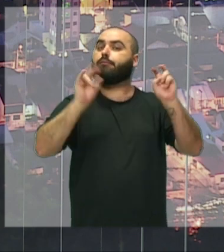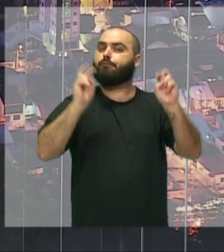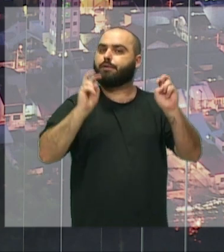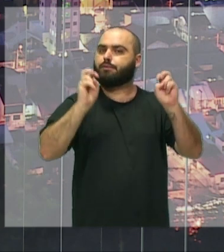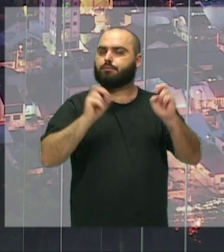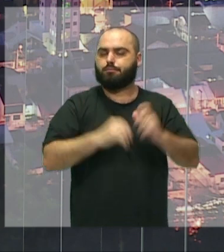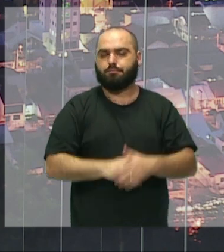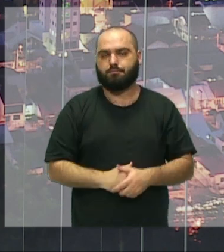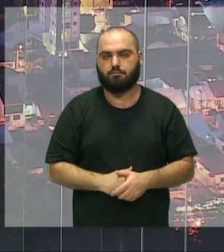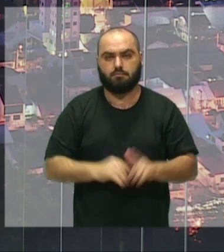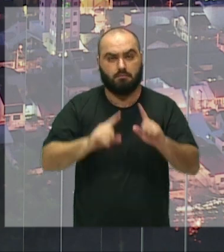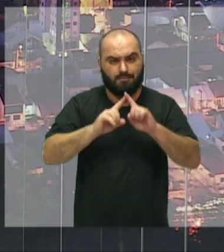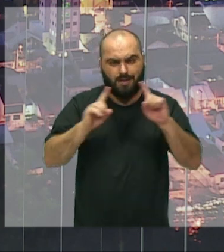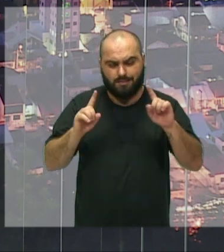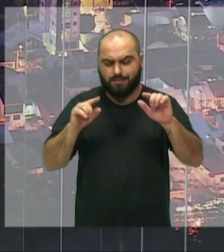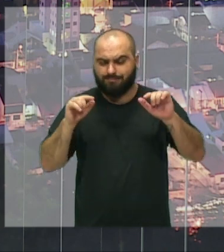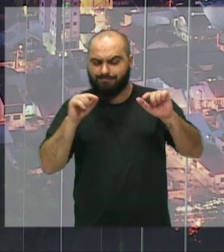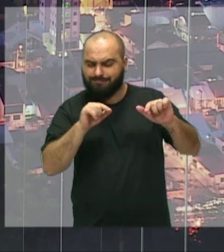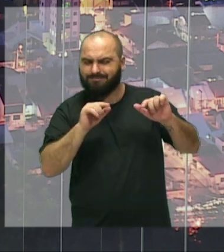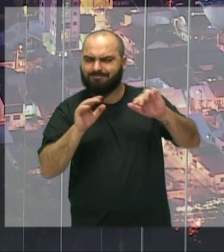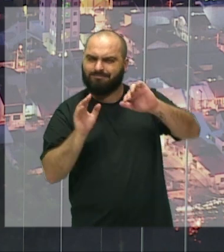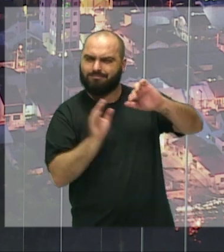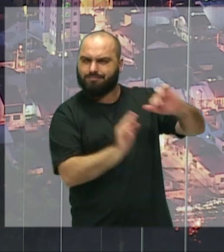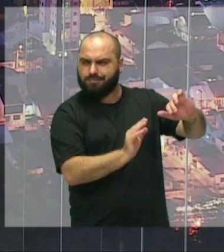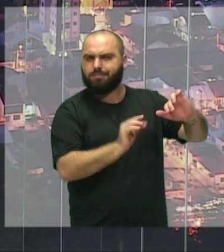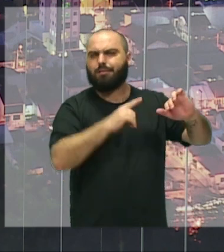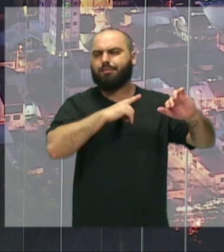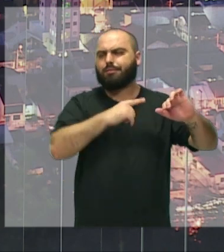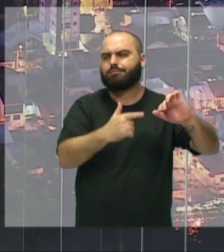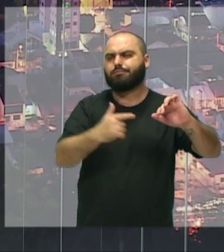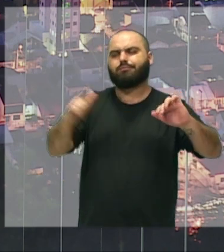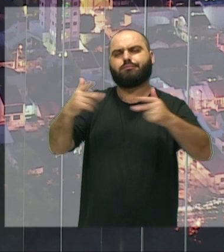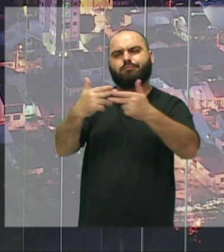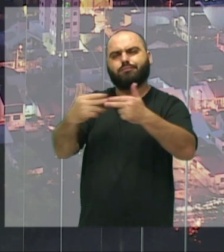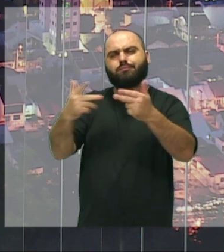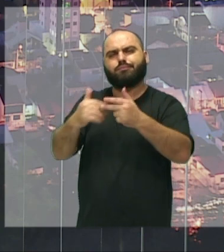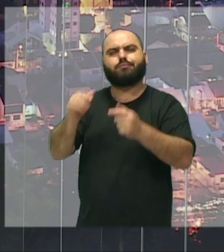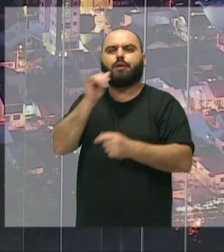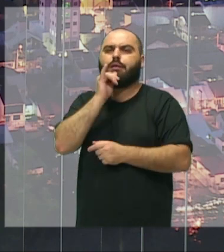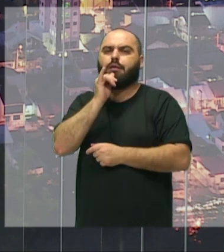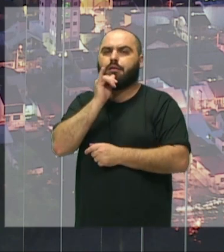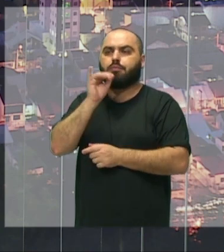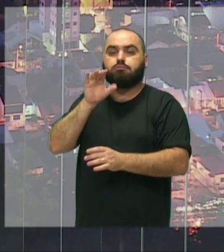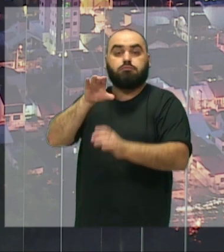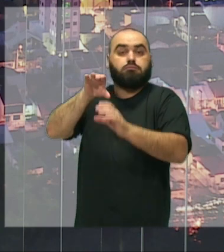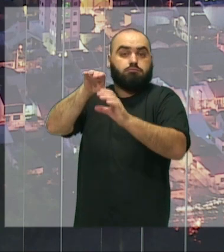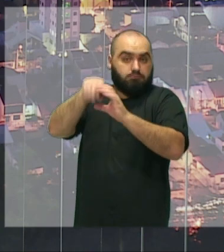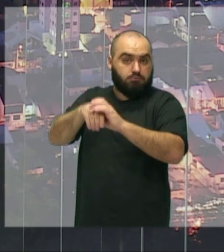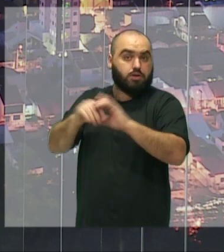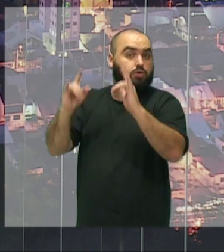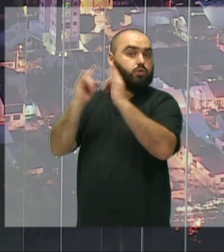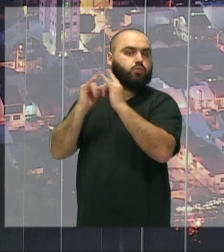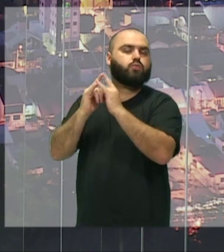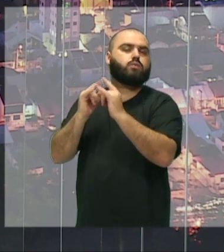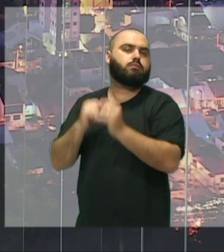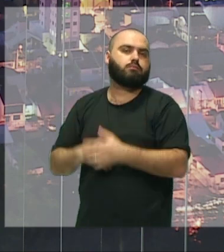E afora isso, tem toda essa questão, eu falei da questão institucional, porque